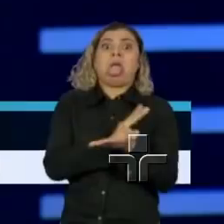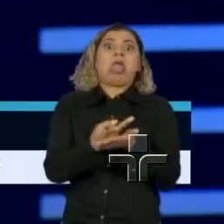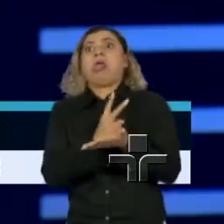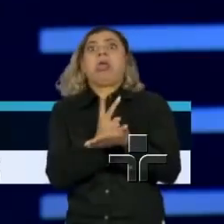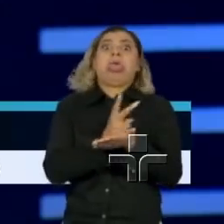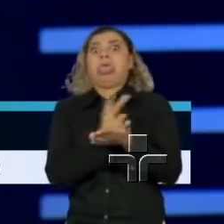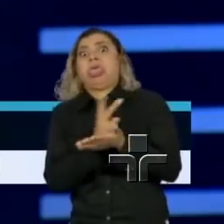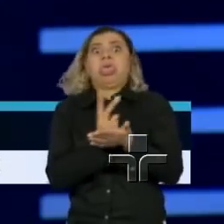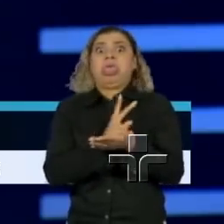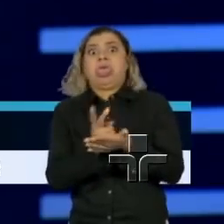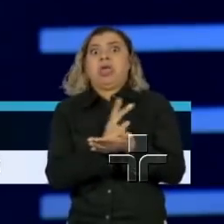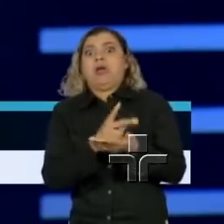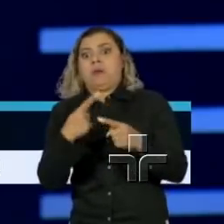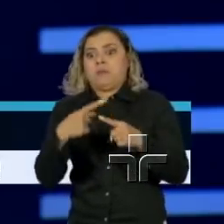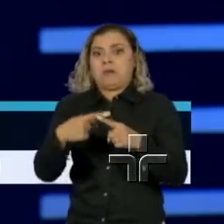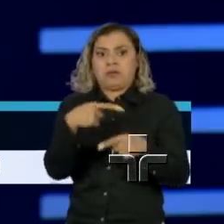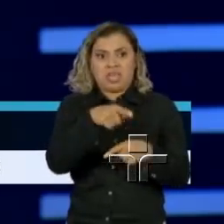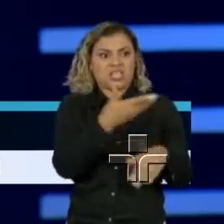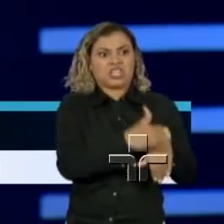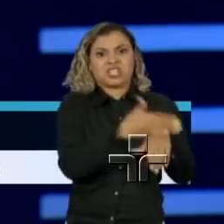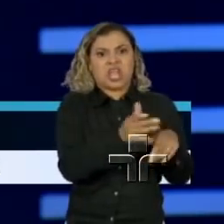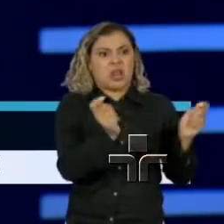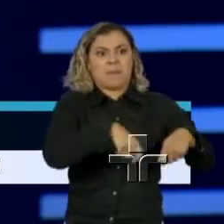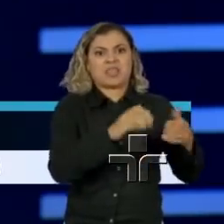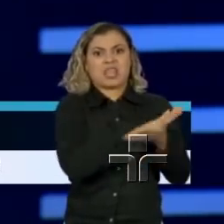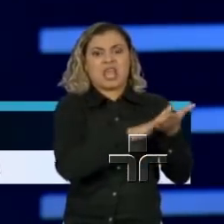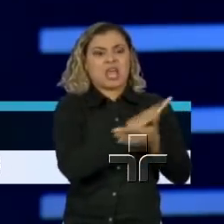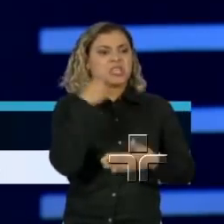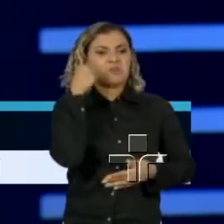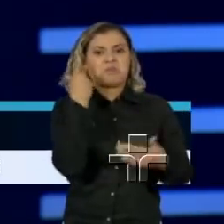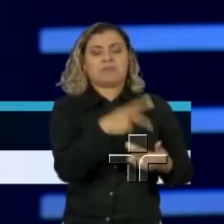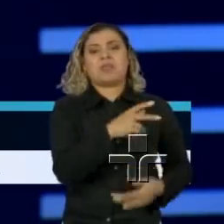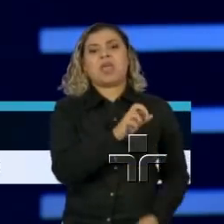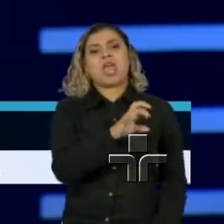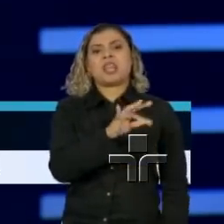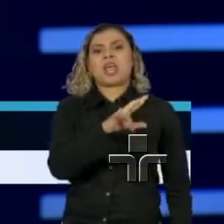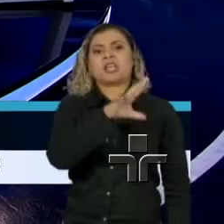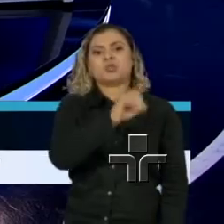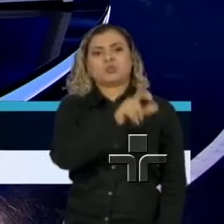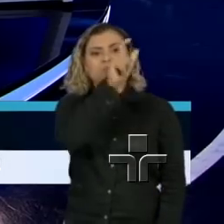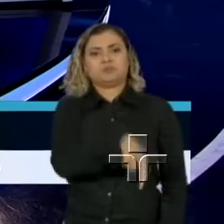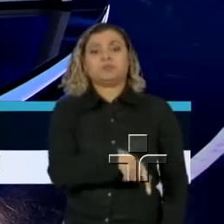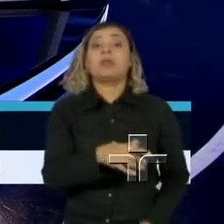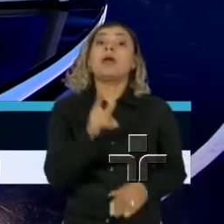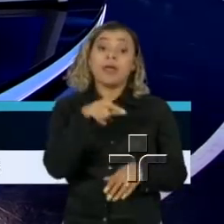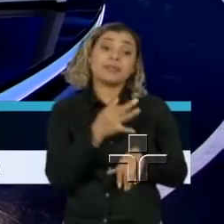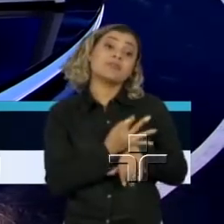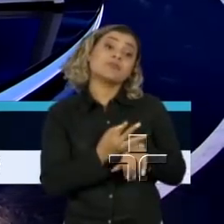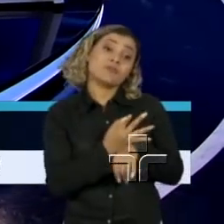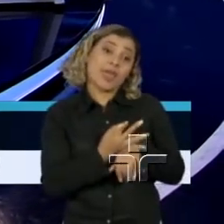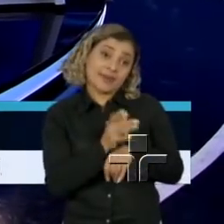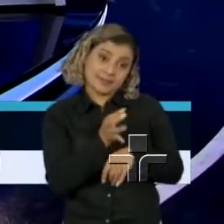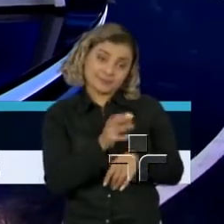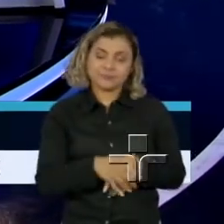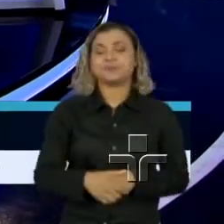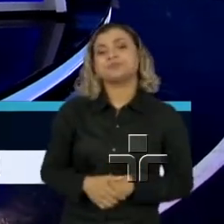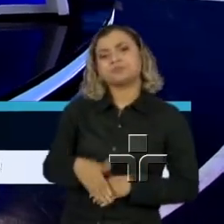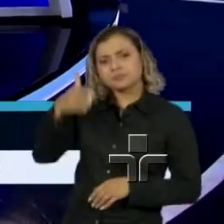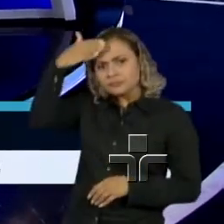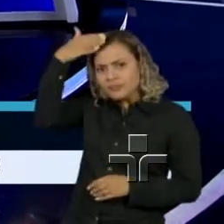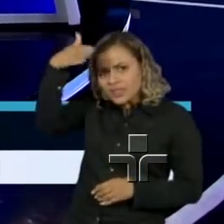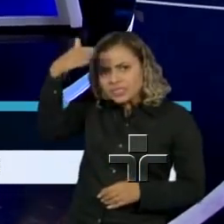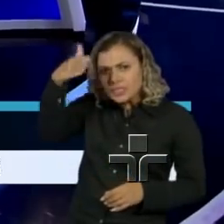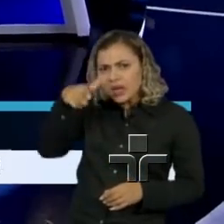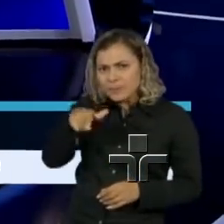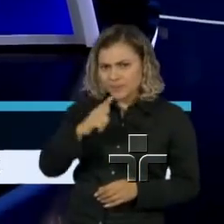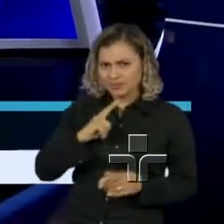é ocupado hoje por um estagiário incapaz chamado Ernesto Araújo. Ele estava de férias. Ayrton, Trump tem força e